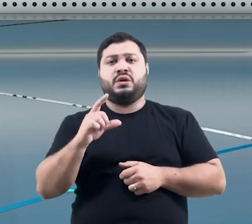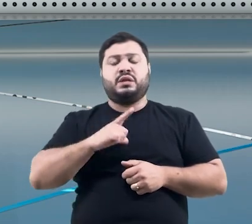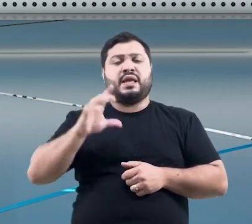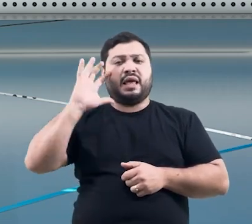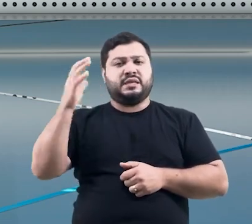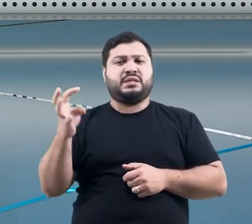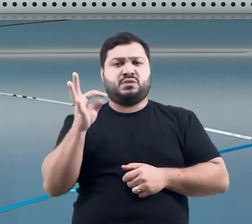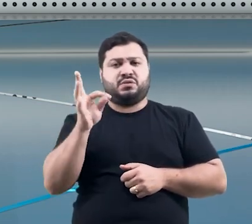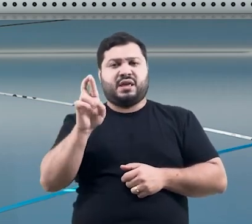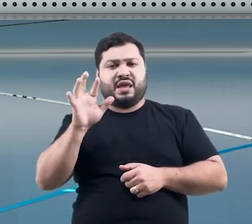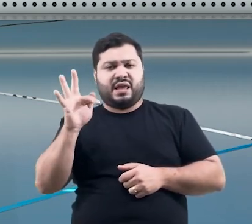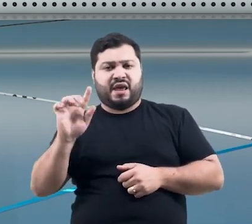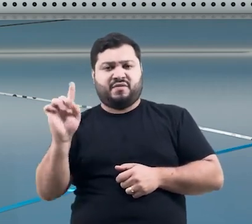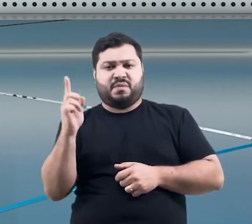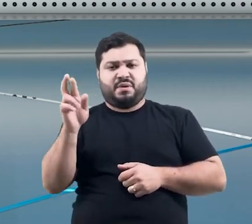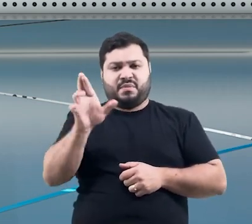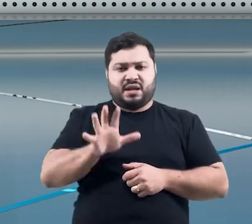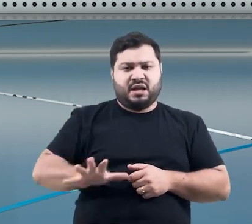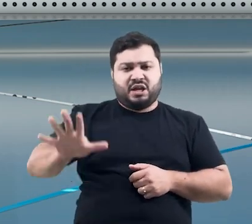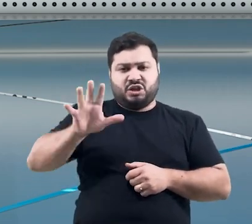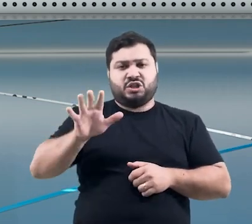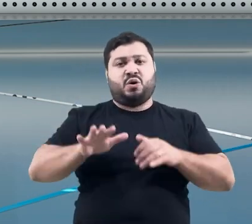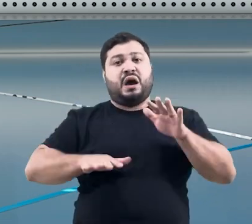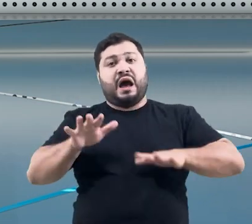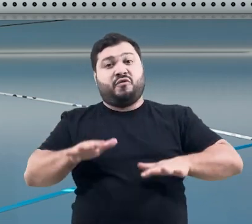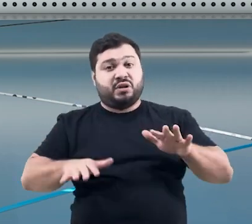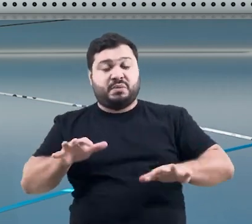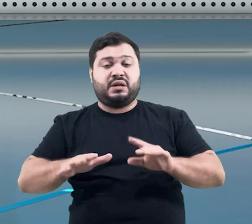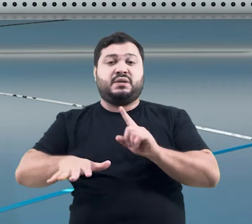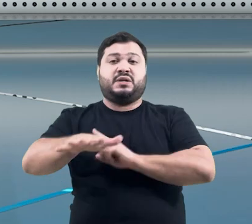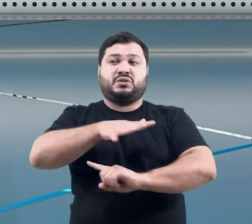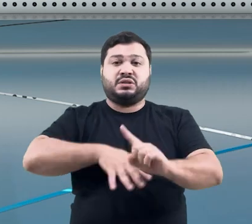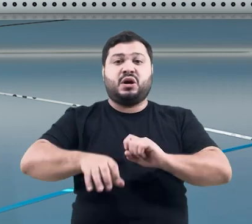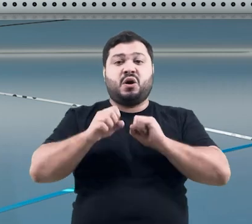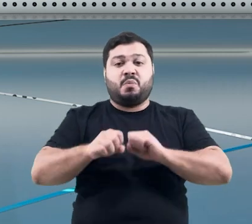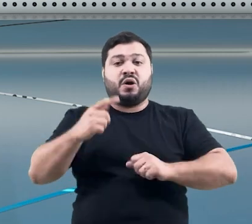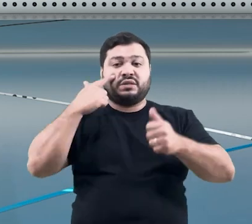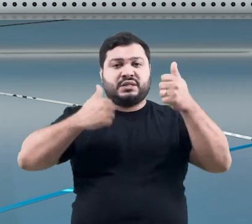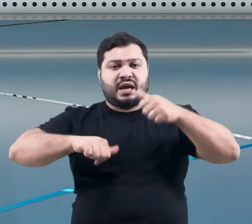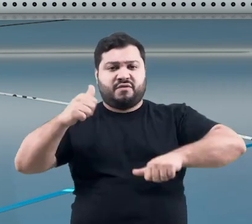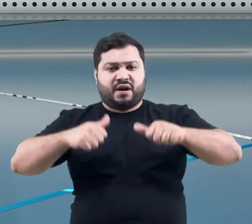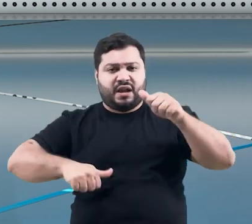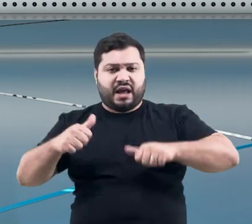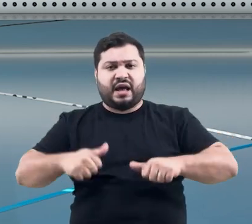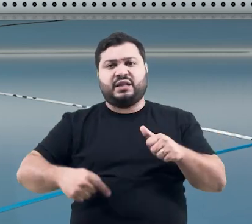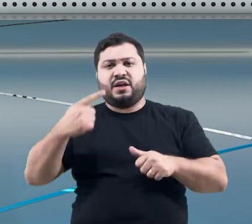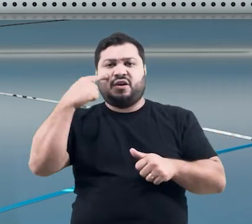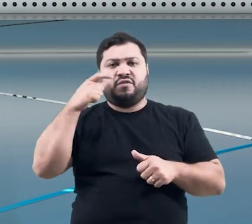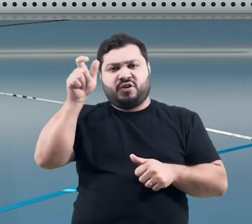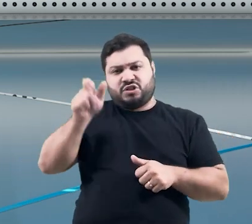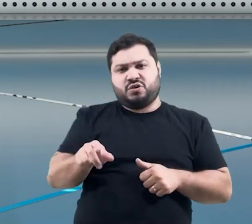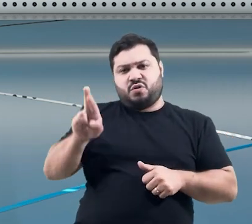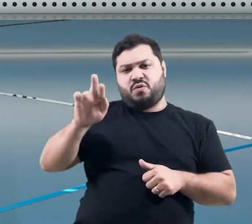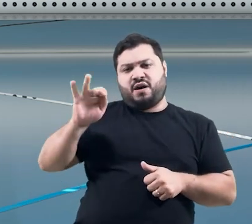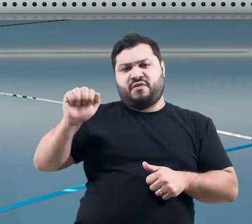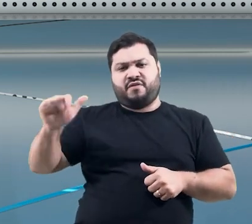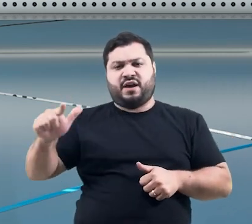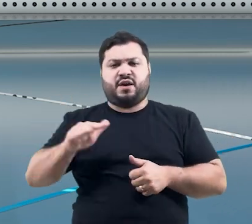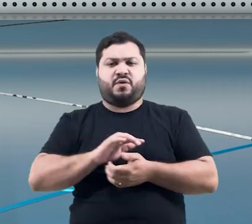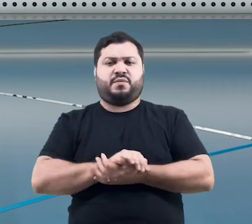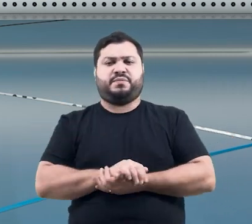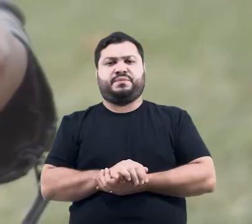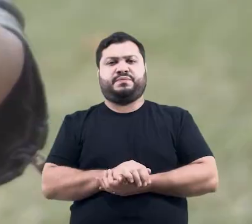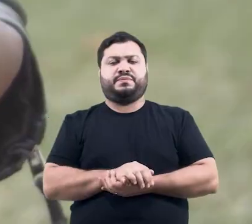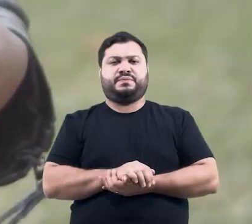é único. Segundo decisão do TRF da Primeira Região, a vulnerabilidade social deve ser avaliada. Confira com